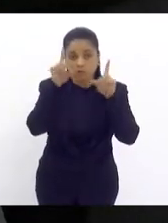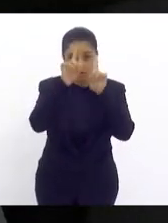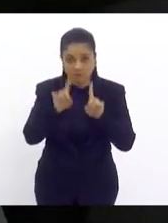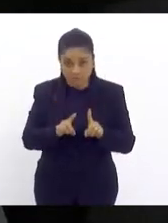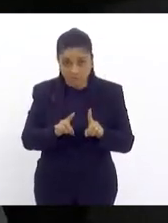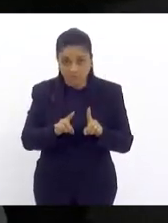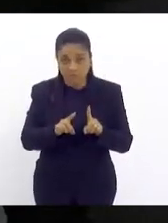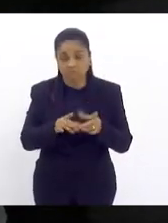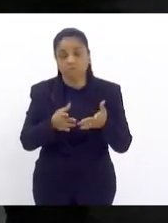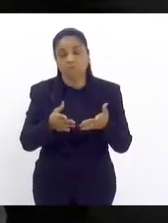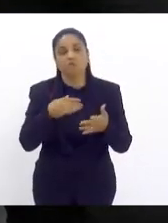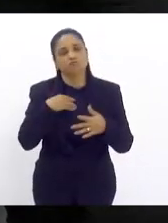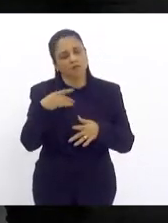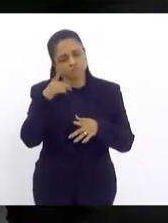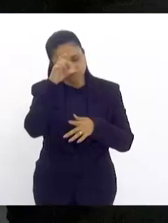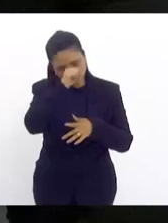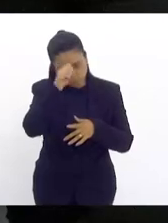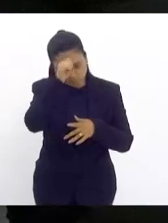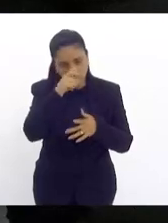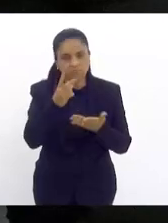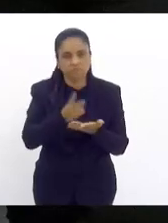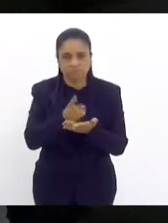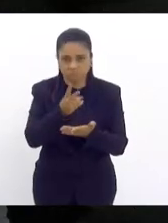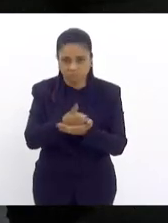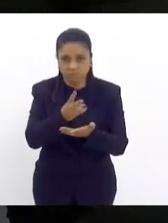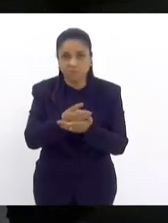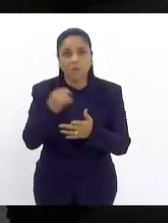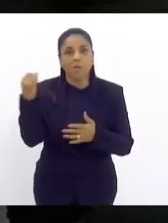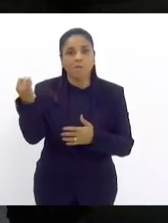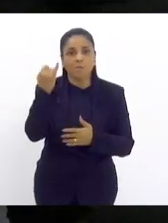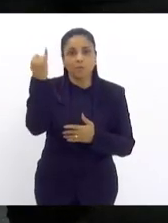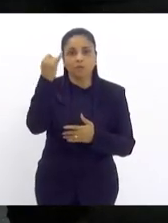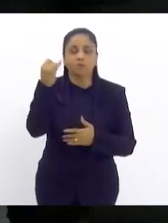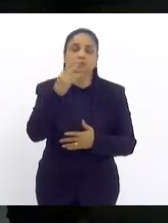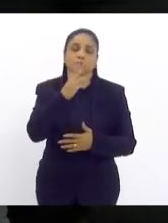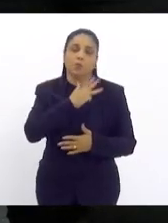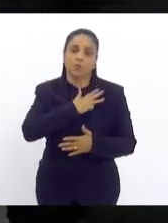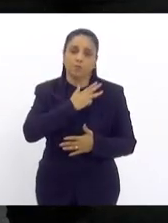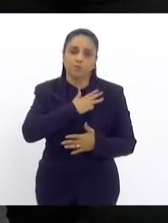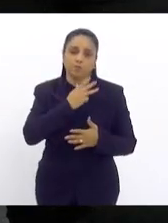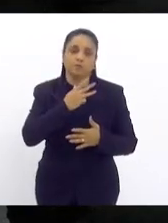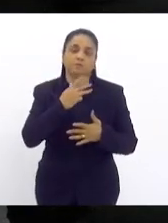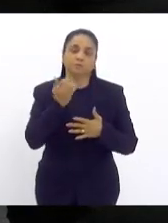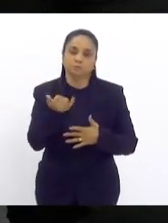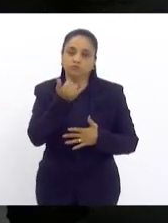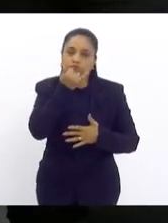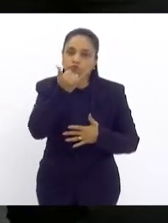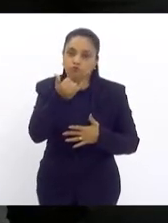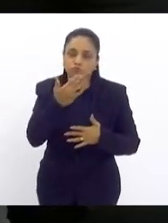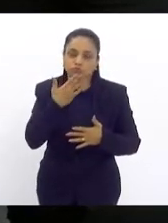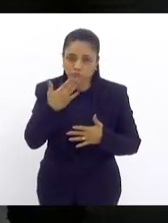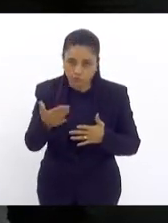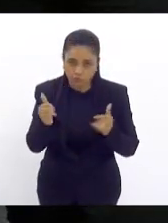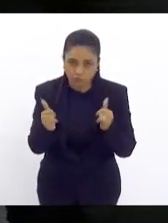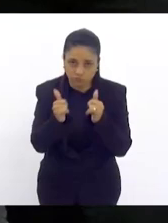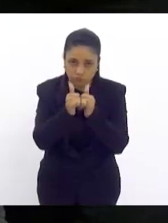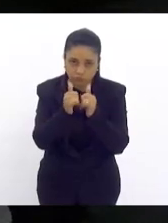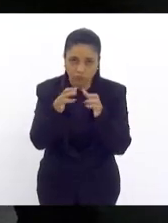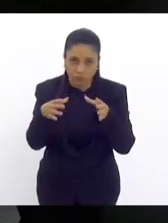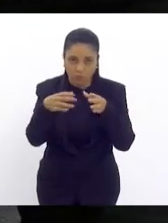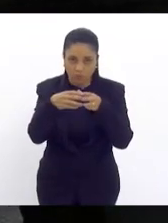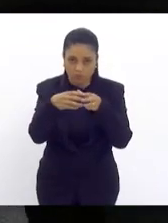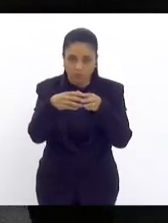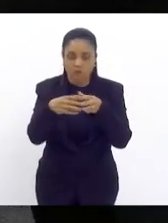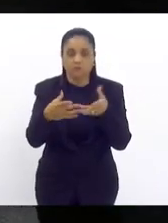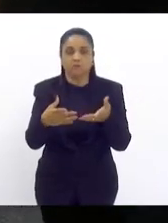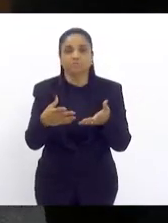aqui em constante e aprendizado e o importante disso tudo é o que o presidente se retratou e tá aberto ao diálogo e pediu desculpa para a comunidade Eu acho que isso